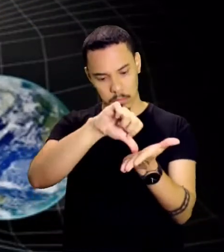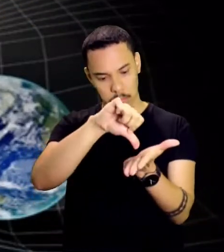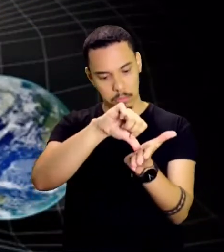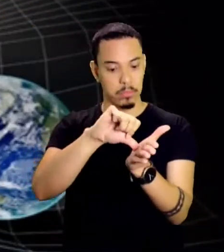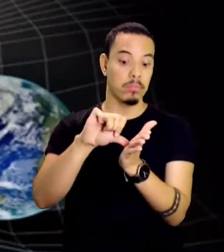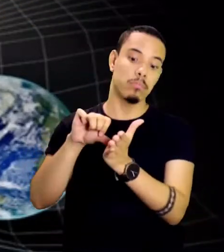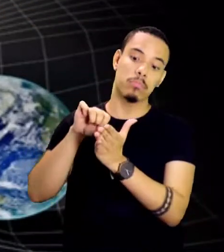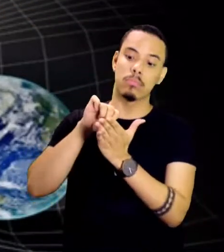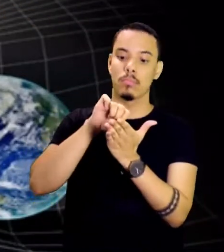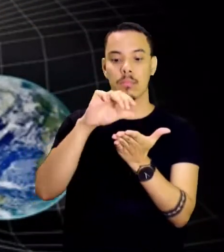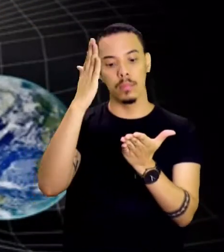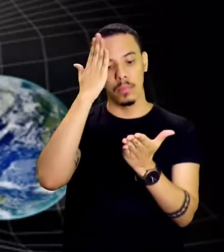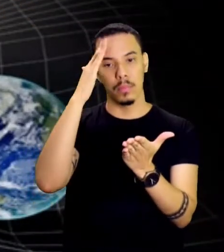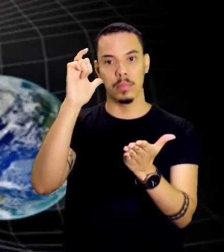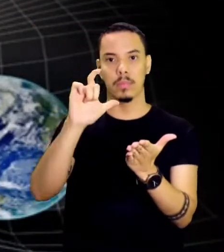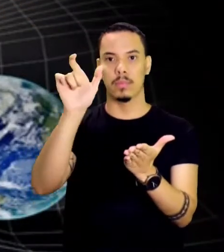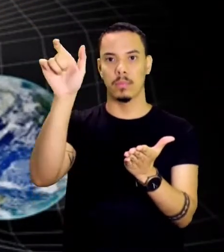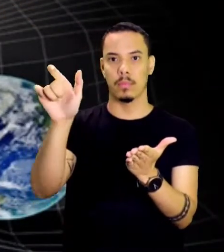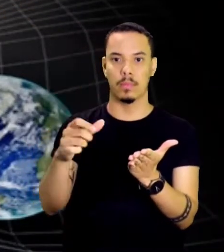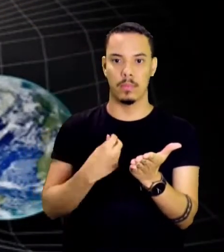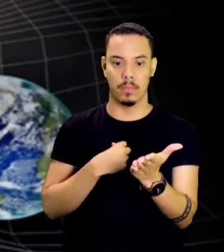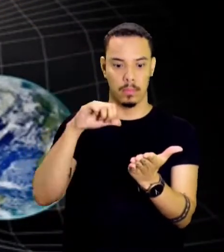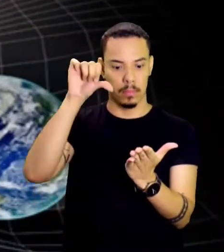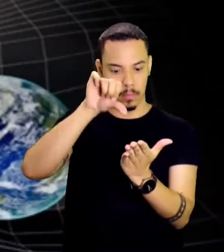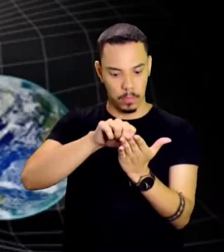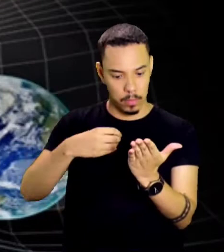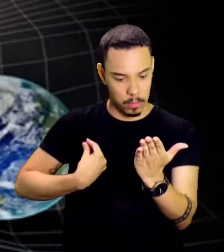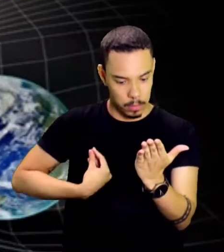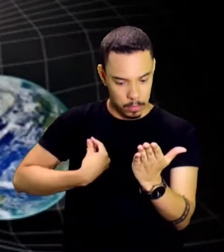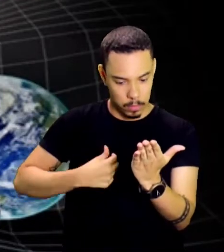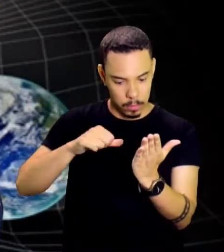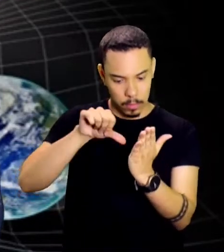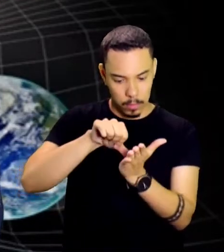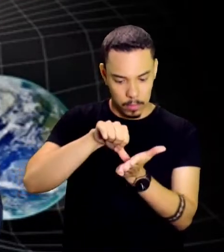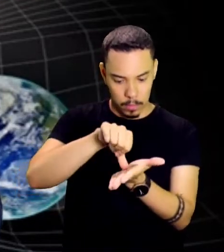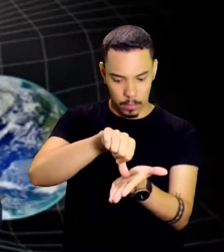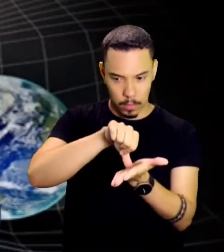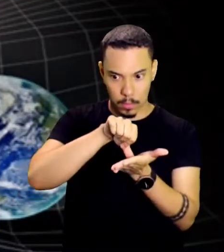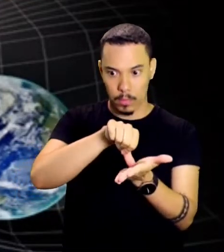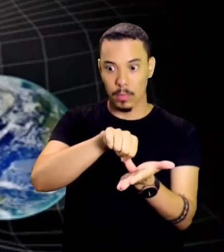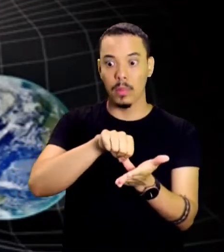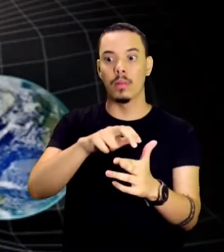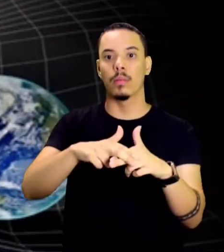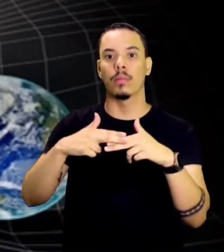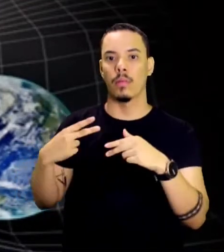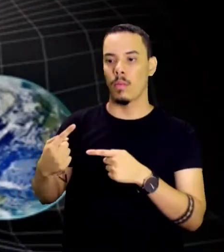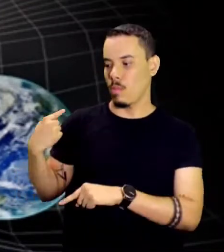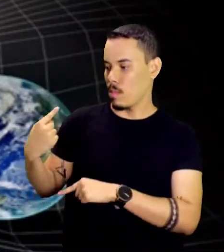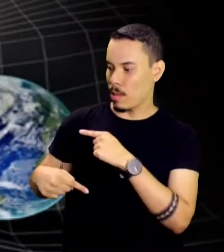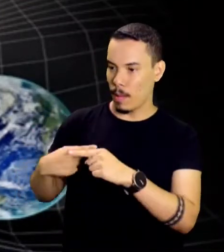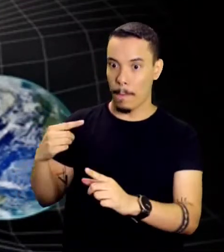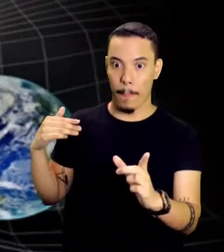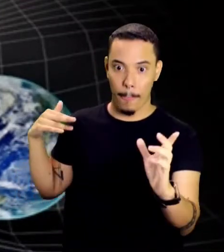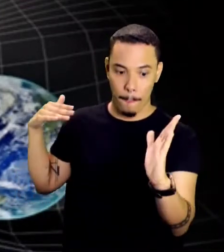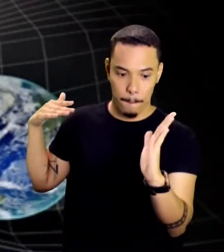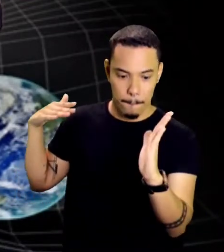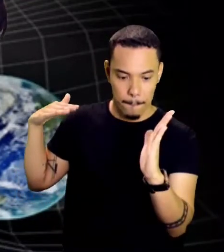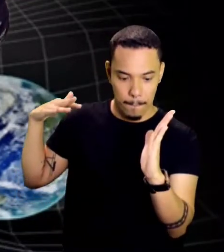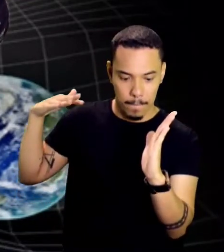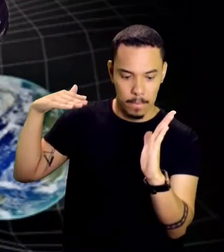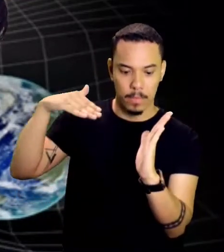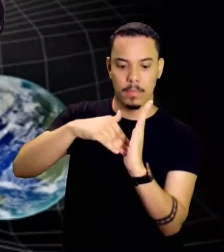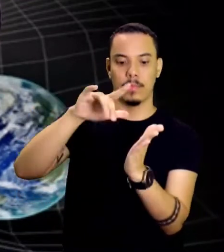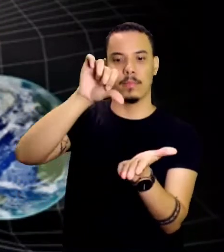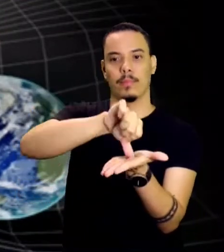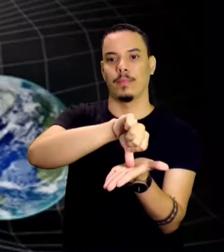mostrar a posição ocupada pela pessoa em tempo real Então vai ser traçado uma trajetória até eu chegar a posição